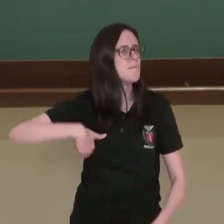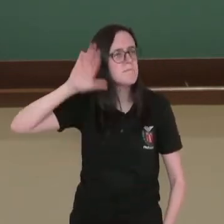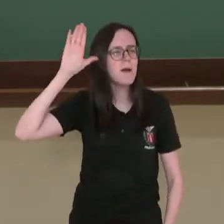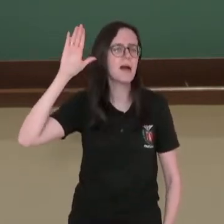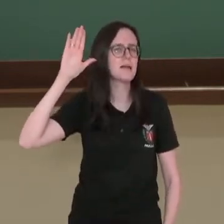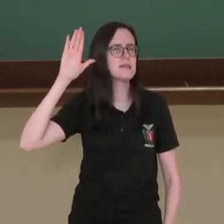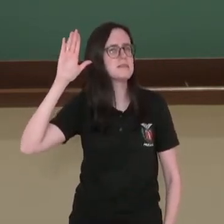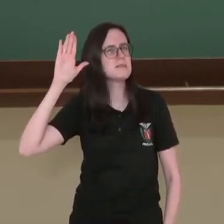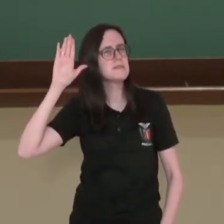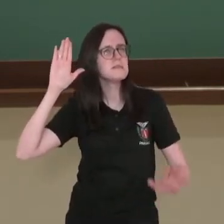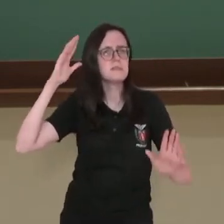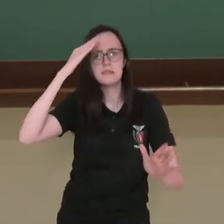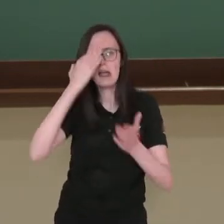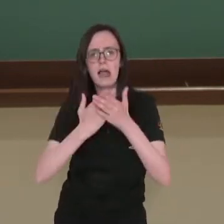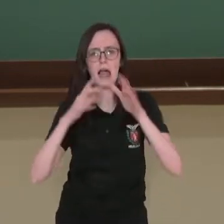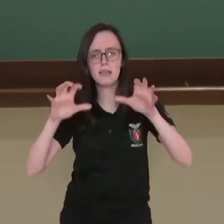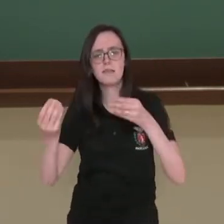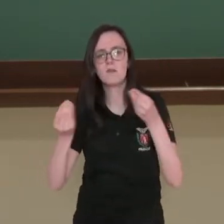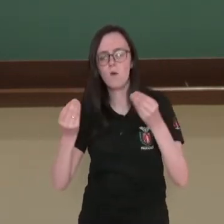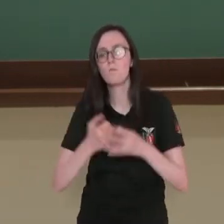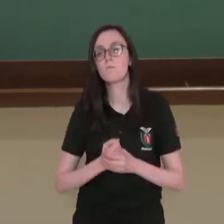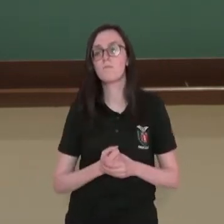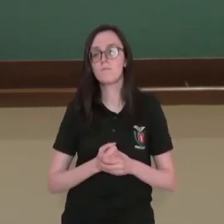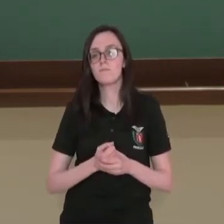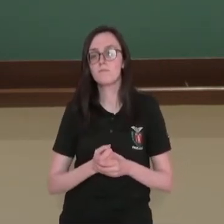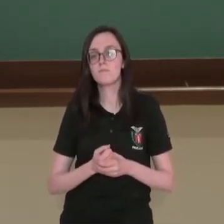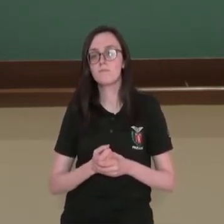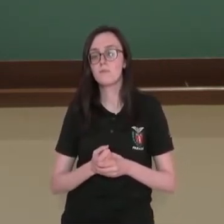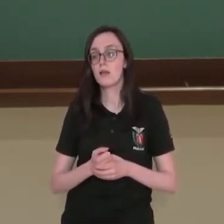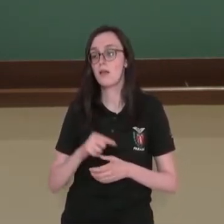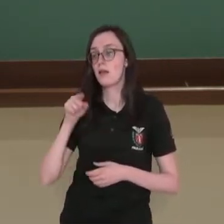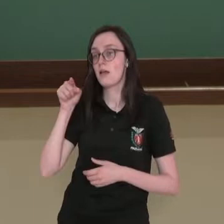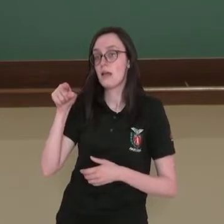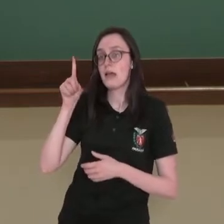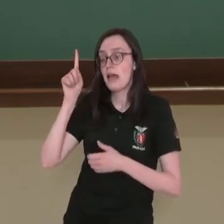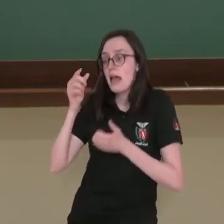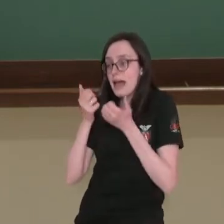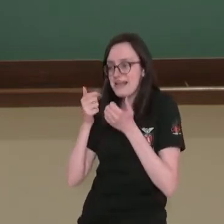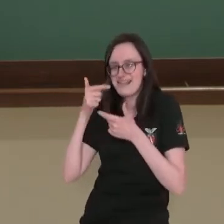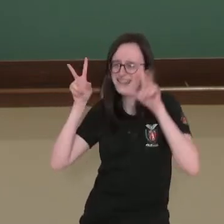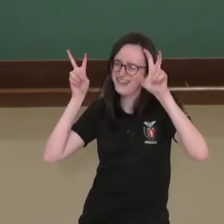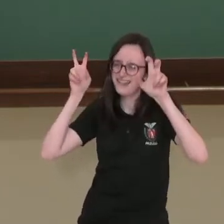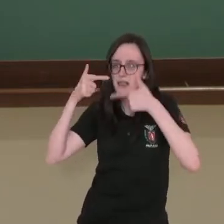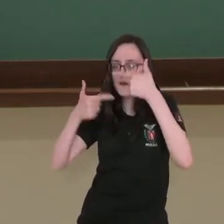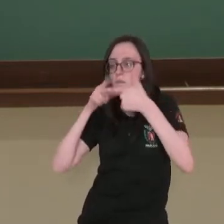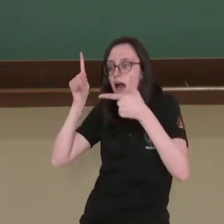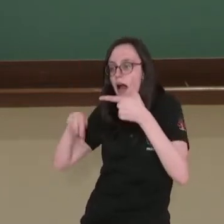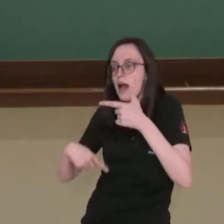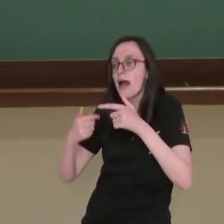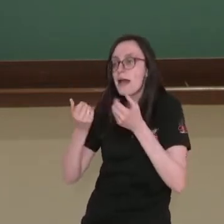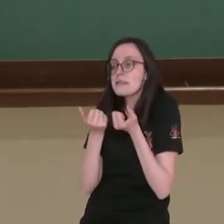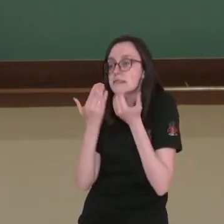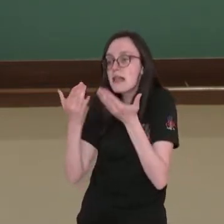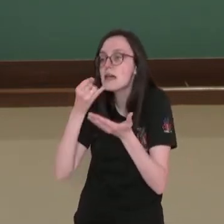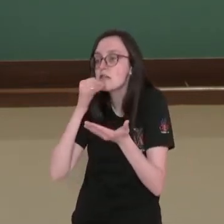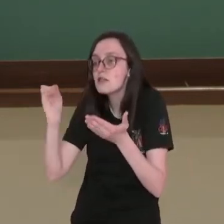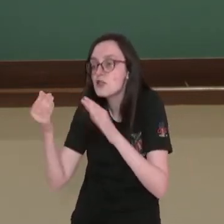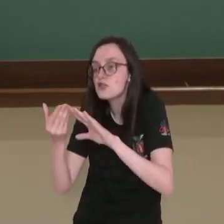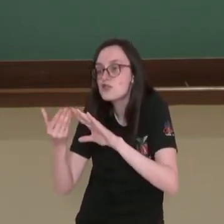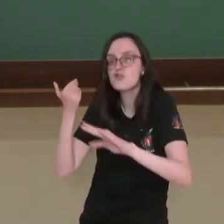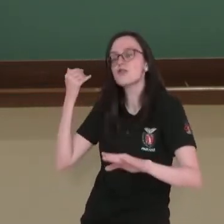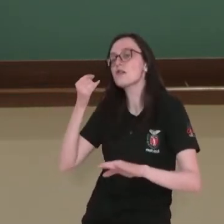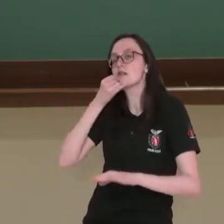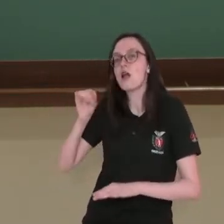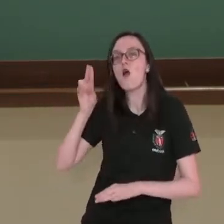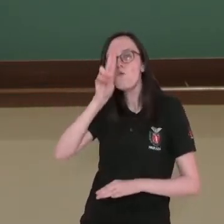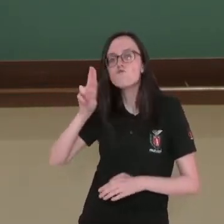menos assim. Trabalho em física é o ato de você dar ou retirar energia usando força. Pessoal,